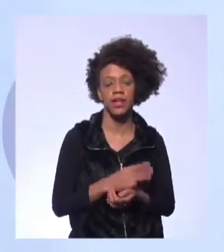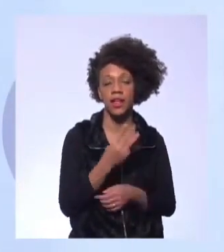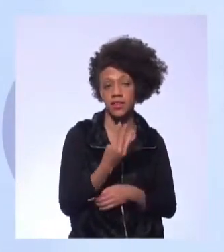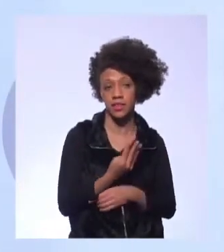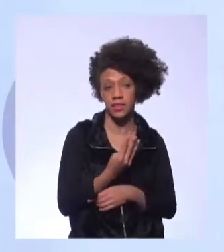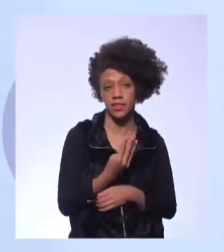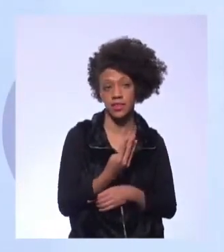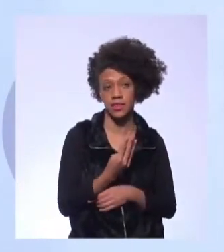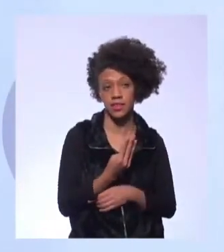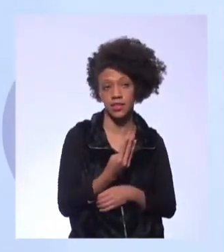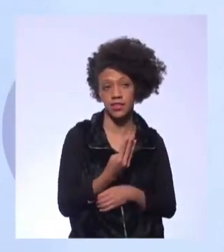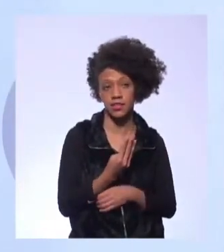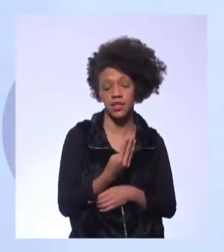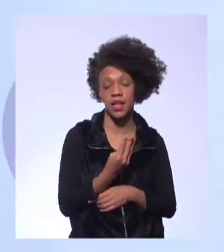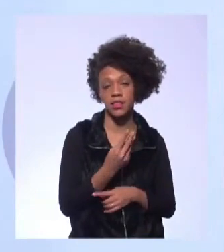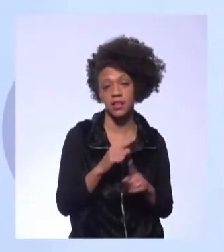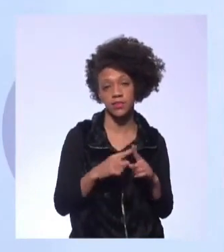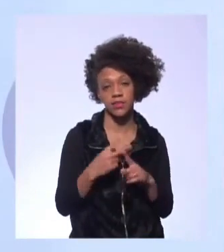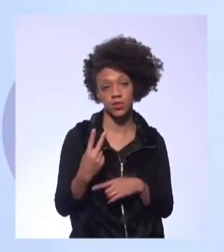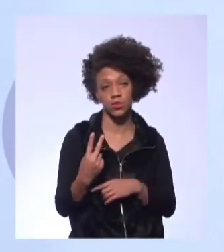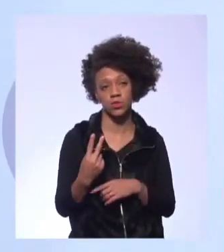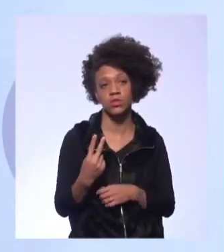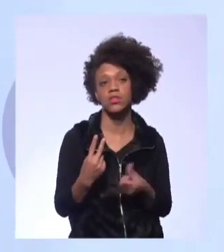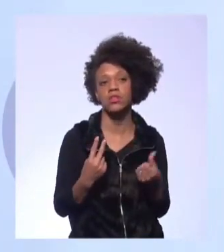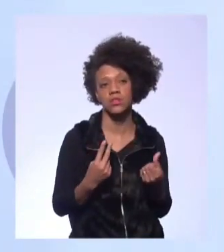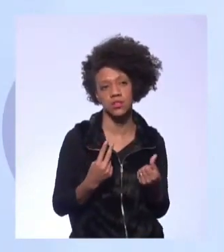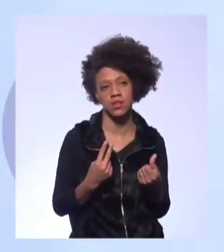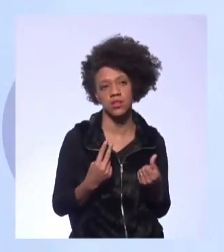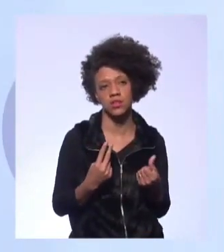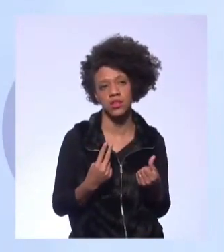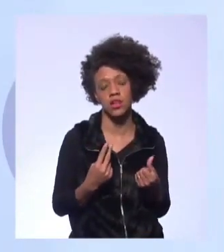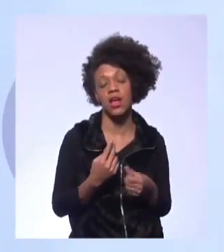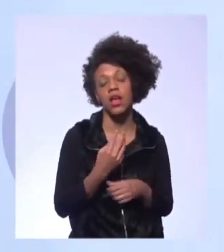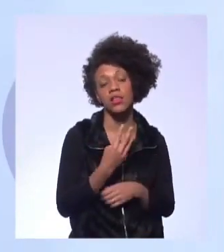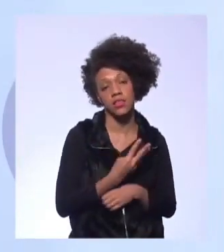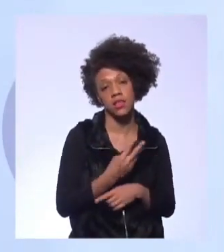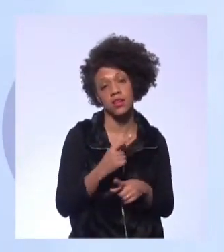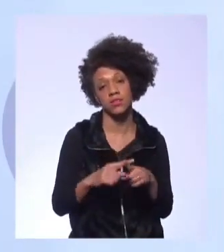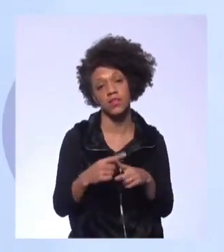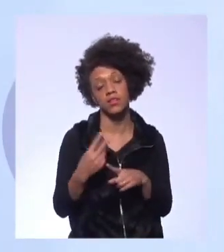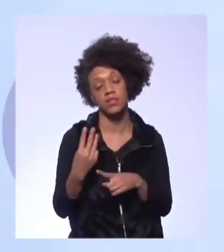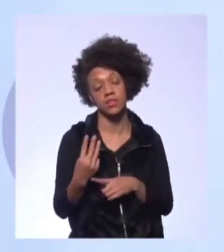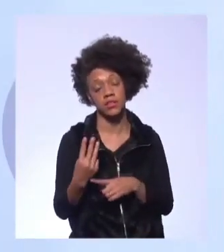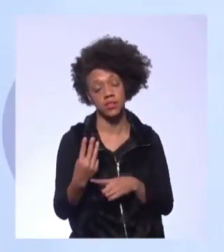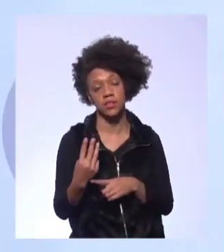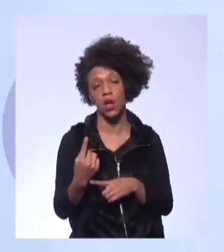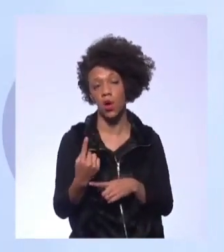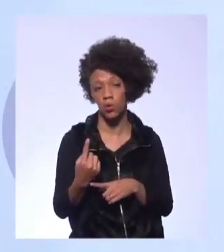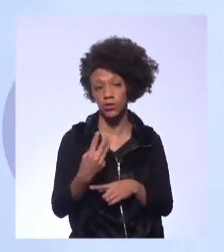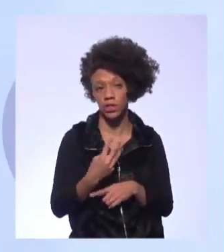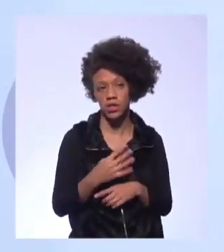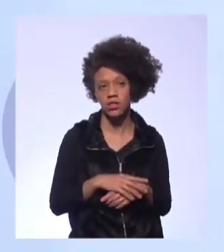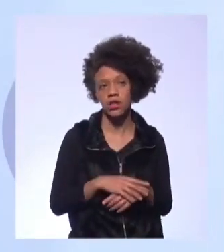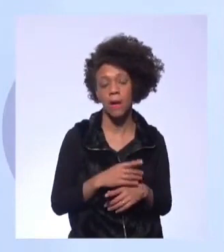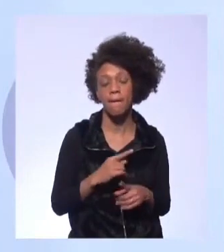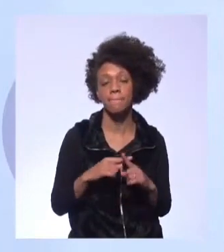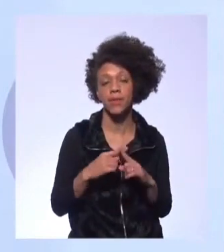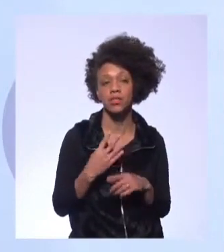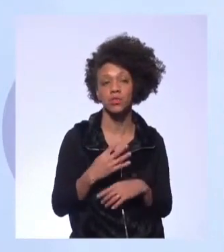aqui, 3 vezes 2, 6. 3 vezes 1, 3. Mais 4,